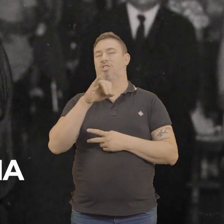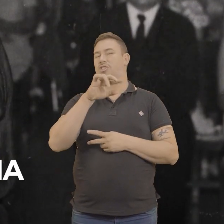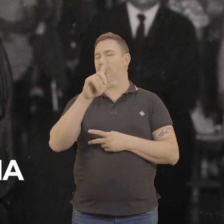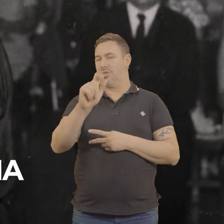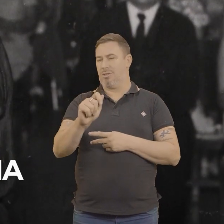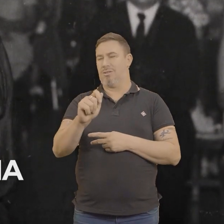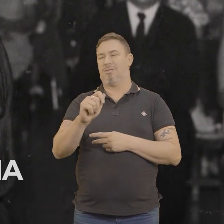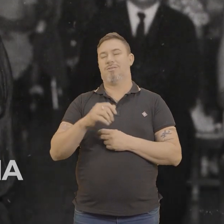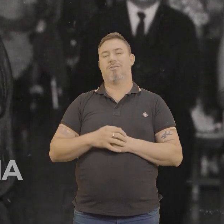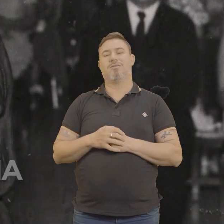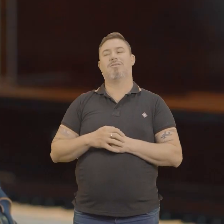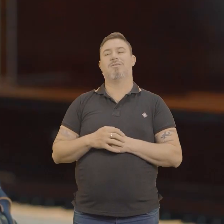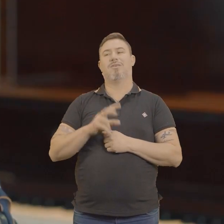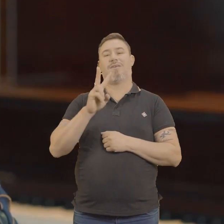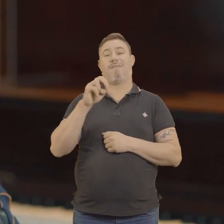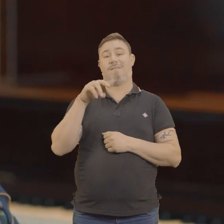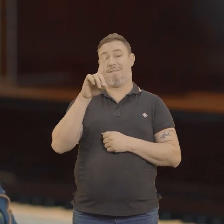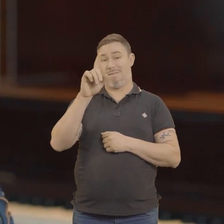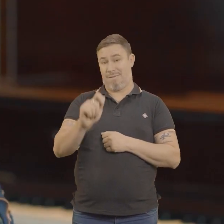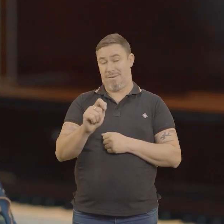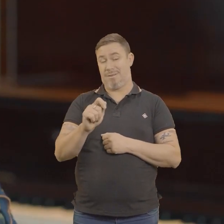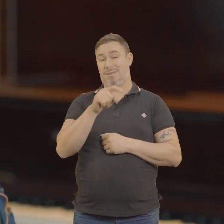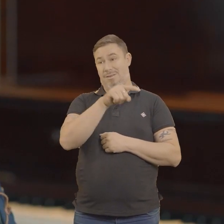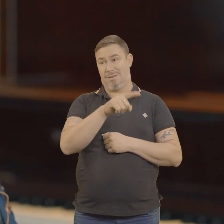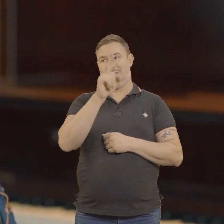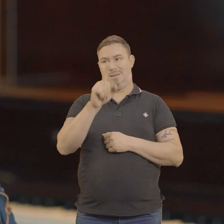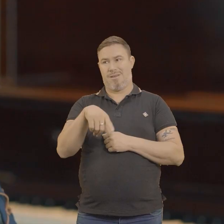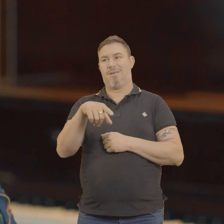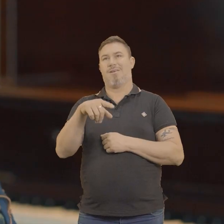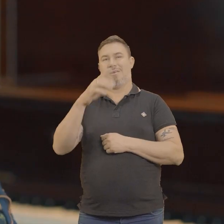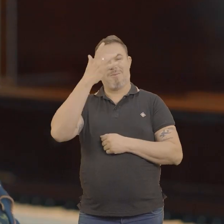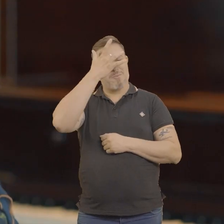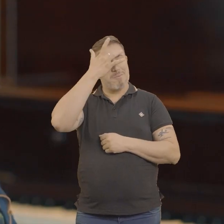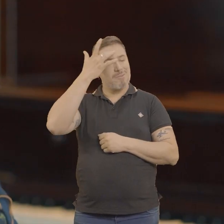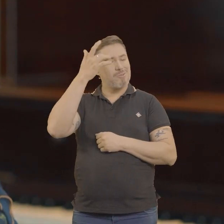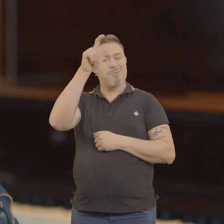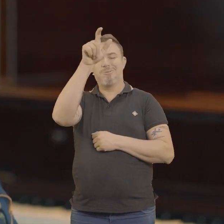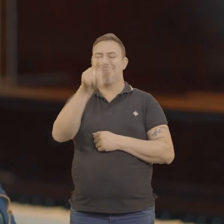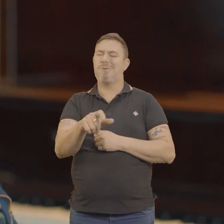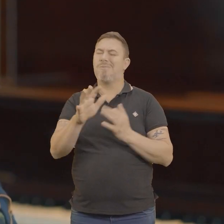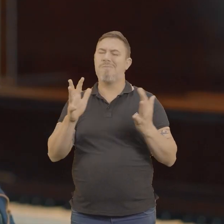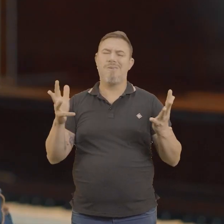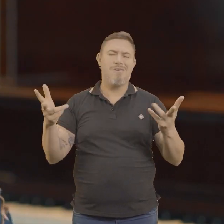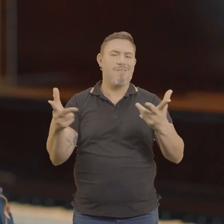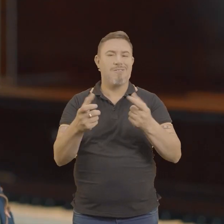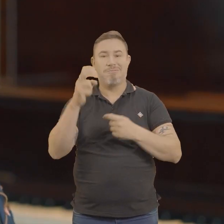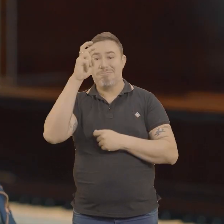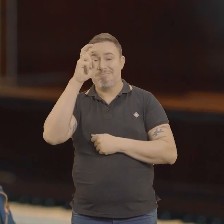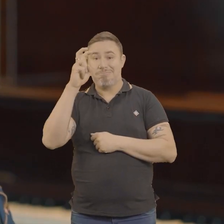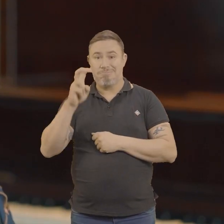Maia, professora Wanda Ribeiro Costa, que foi uma figura excepcional, uma pessoa